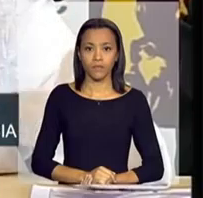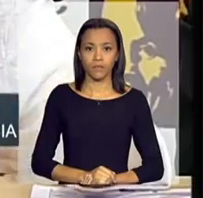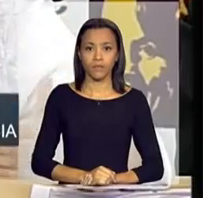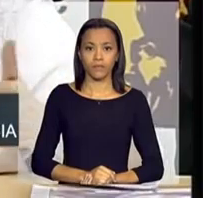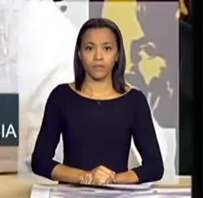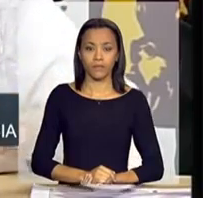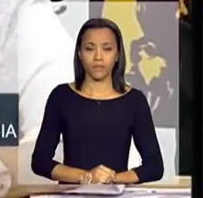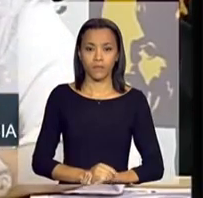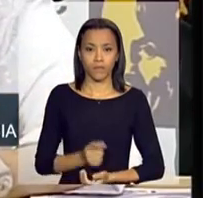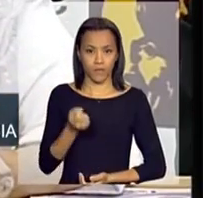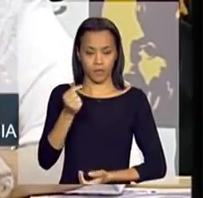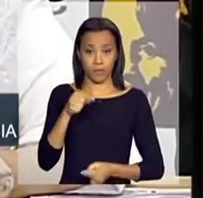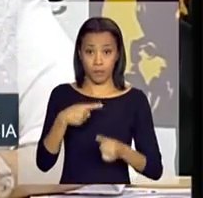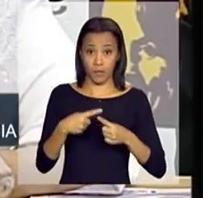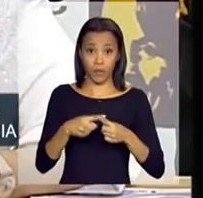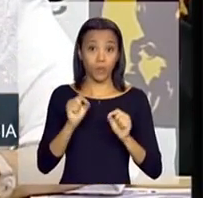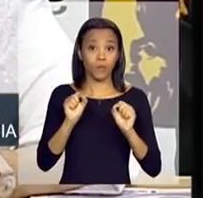pelo não